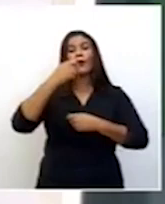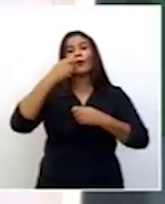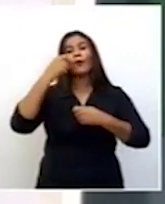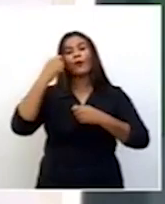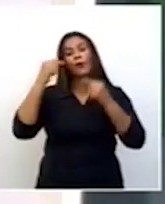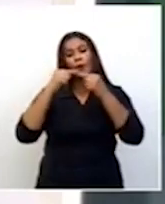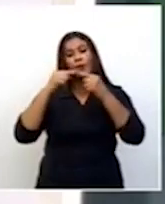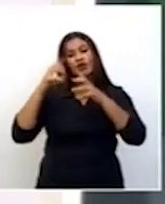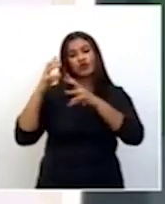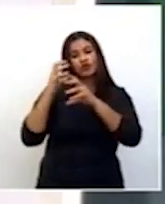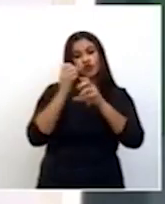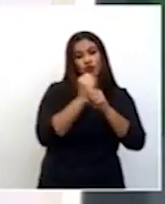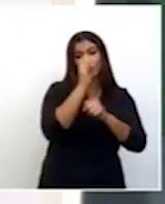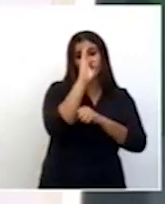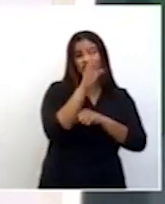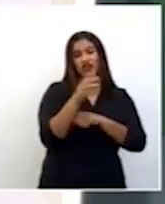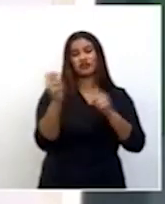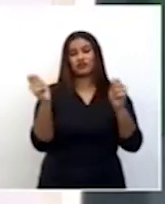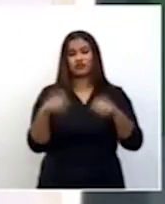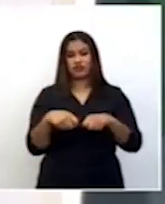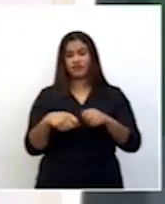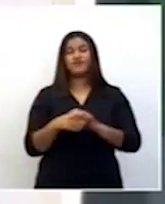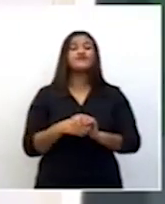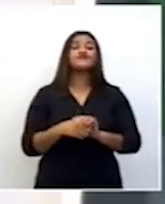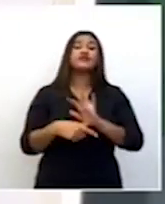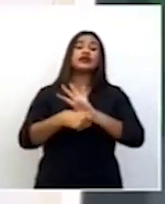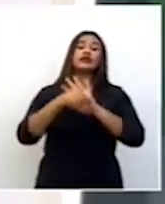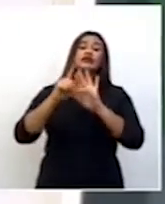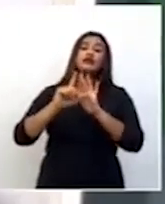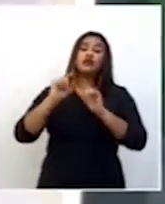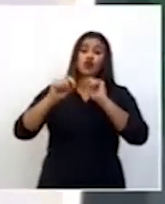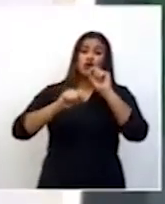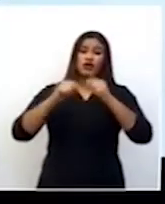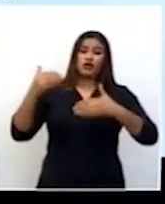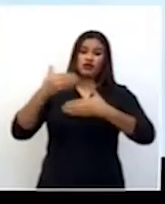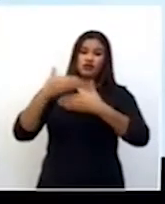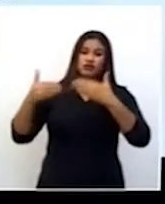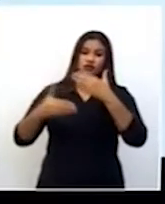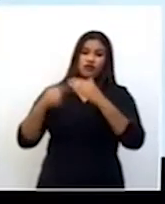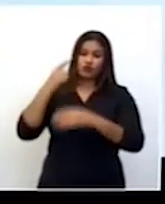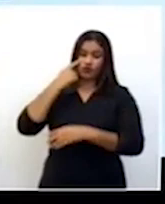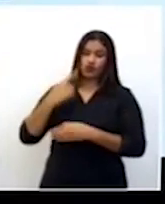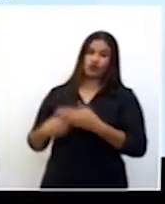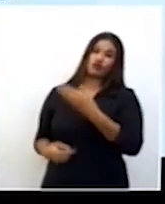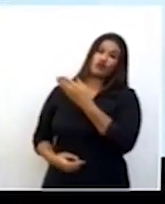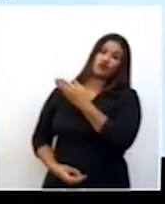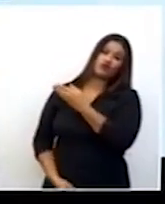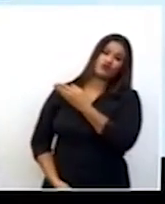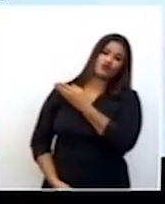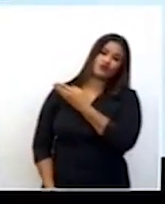somatória direto. Só uma coisinha antes. Na tela de vocês tem uma outra